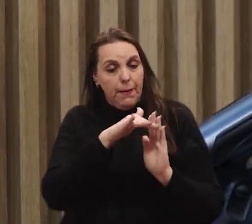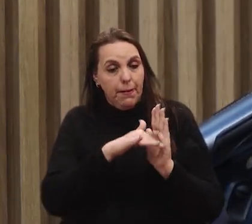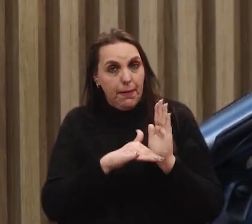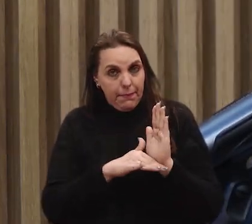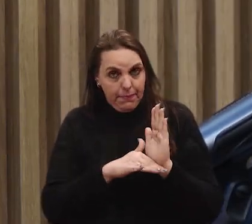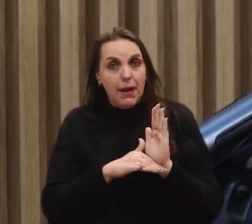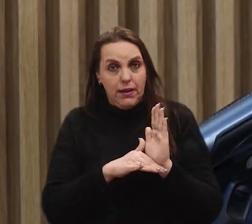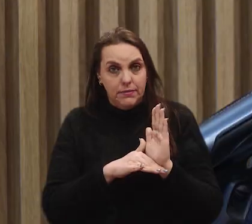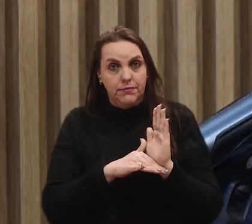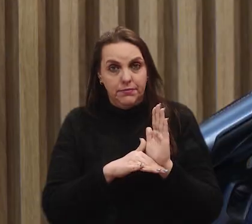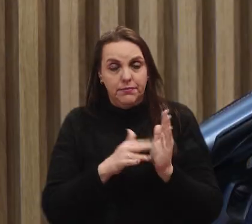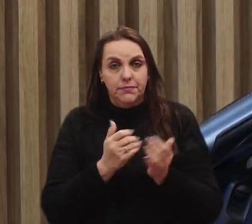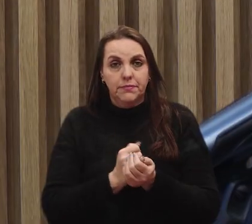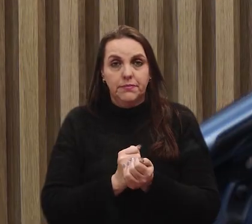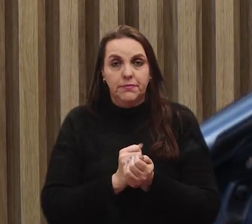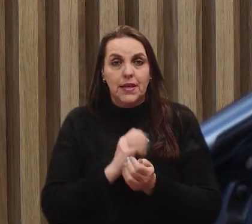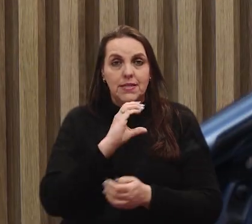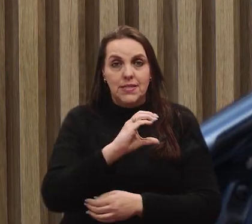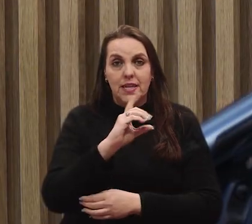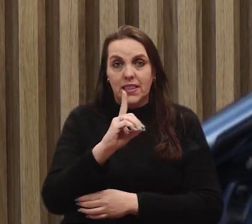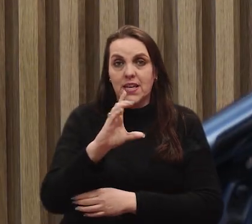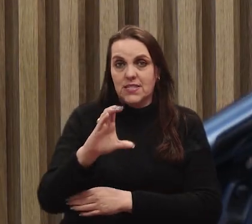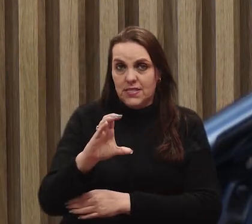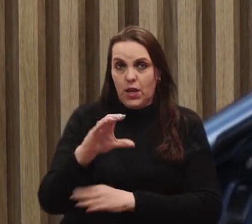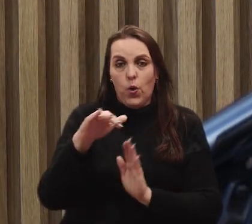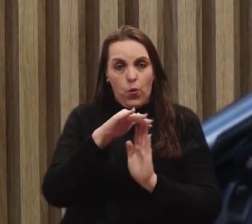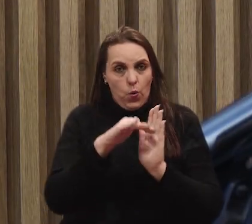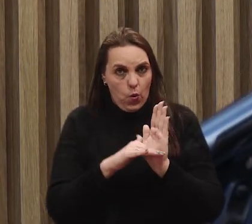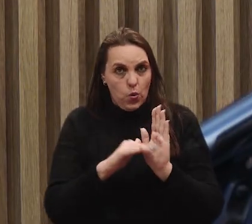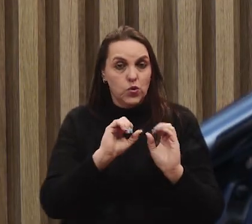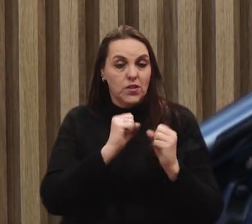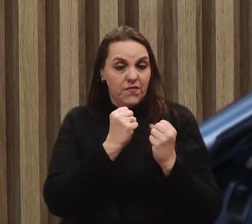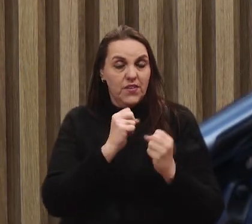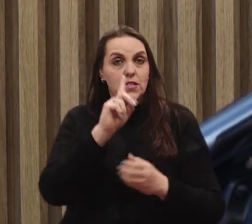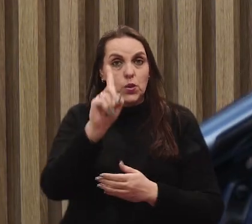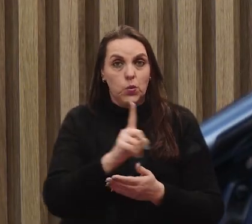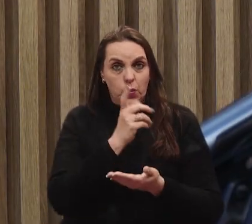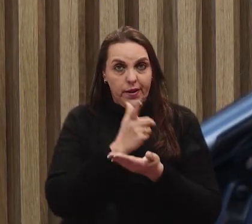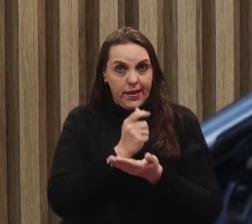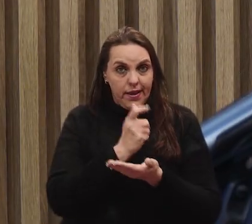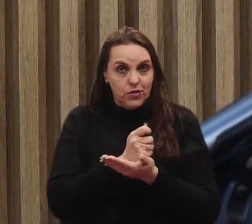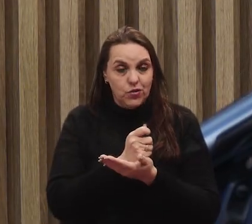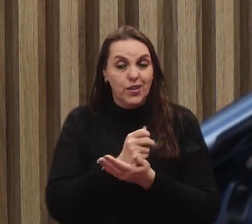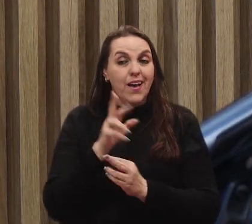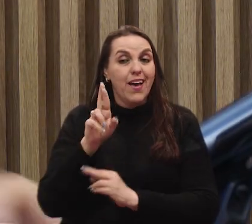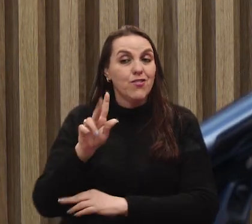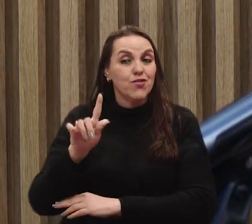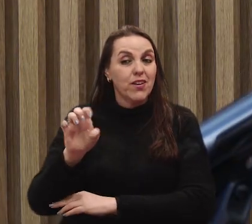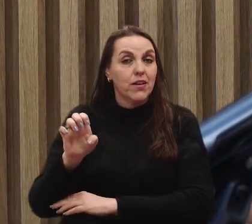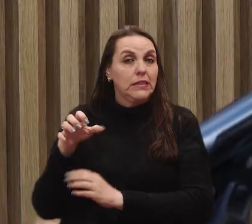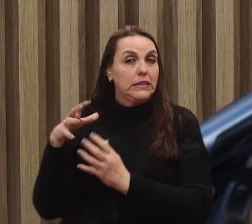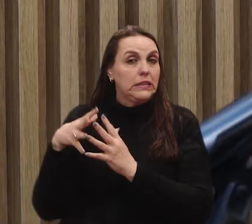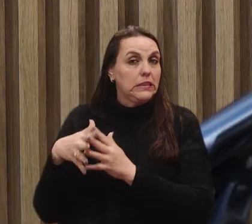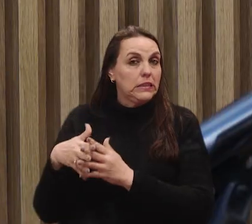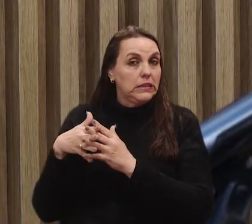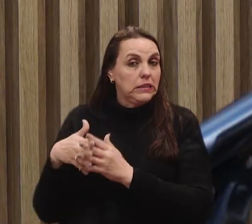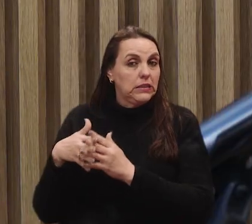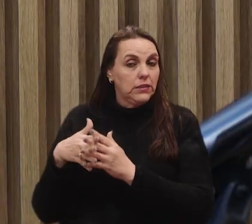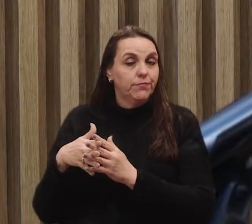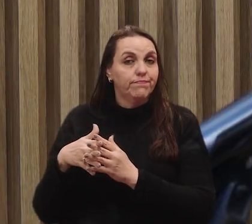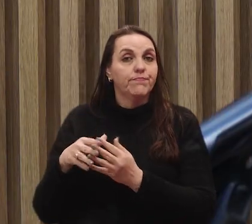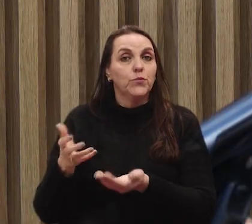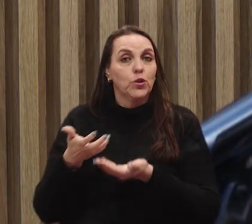Código de Defesa do Consumidor. Agora, na questão da RGE, a situação é bem complicada e por isso a gente busca